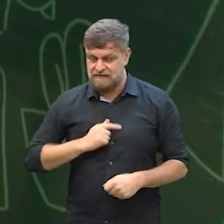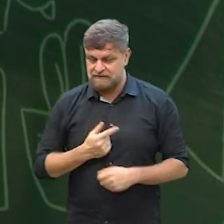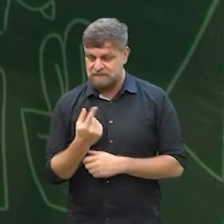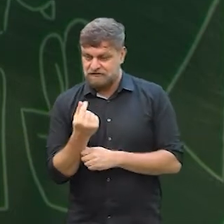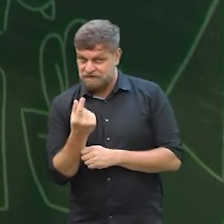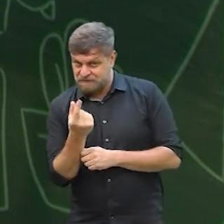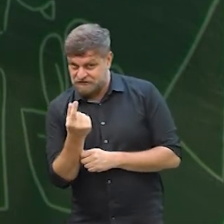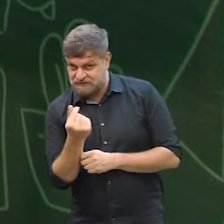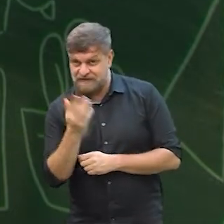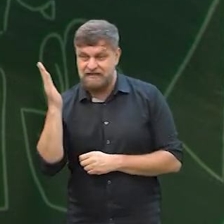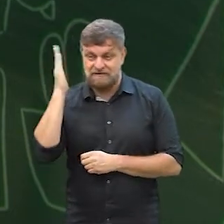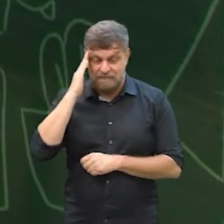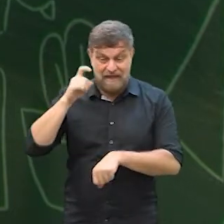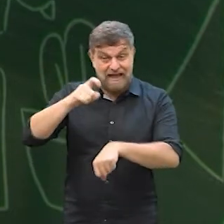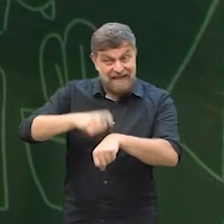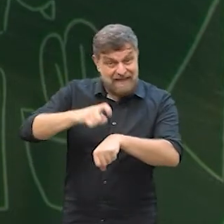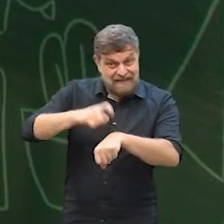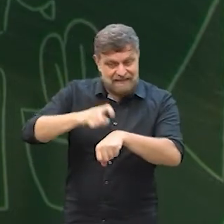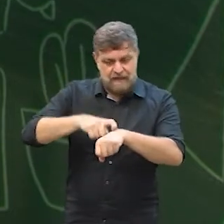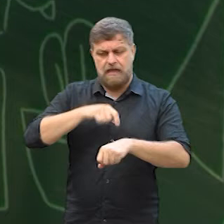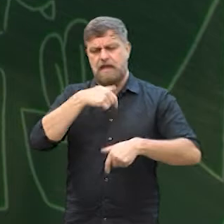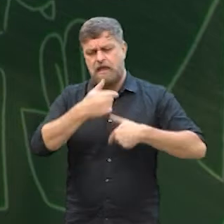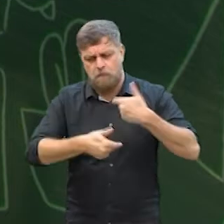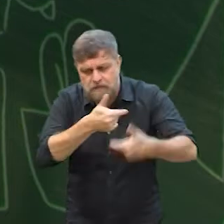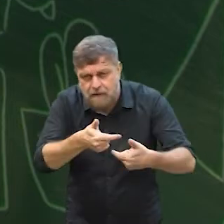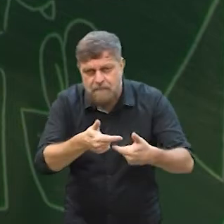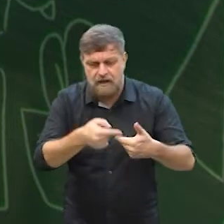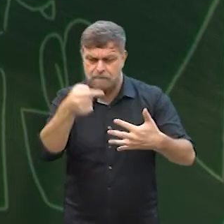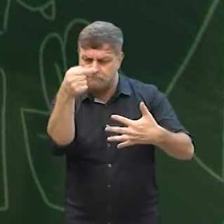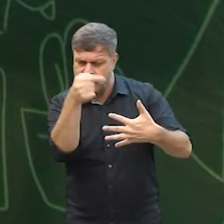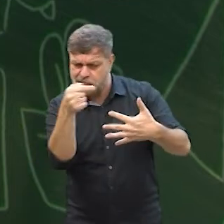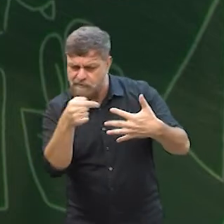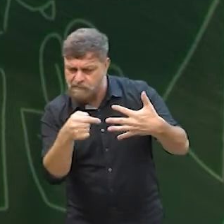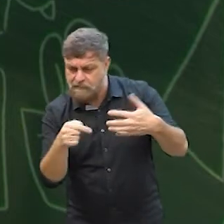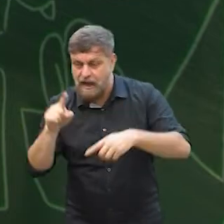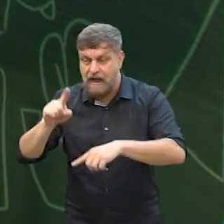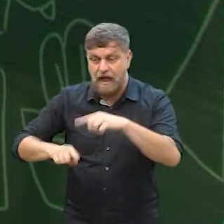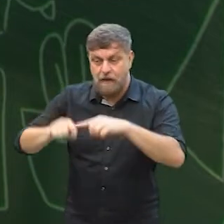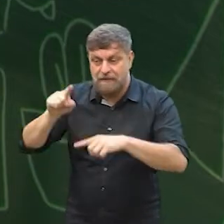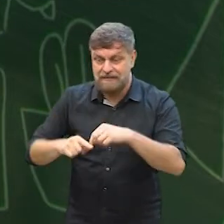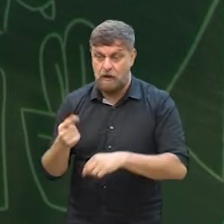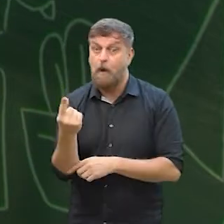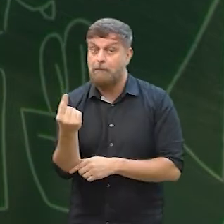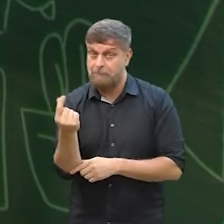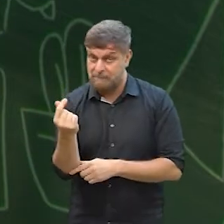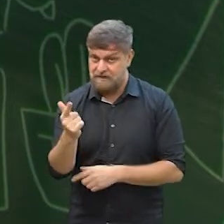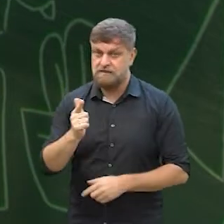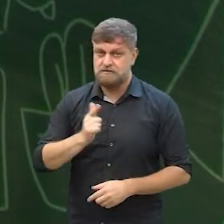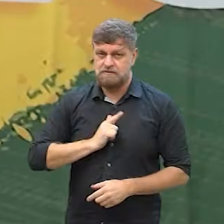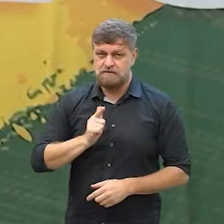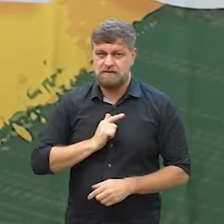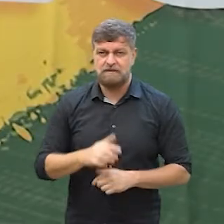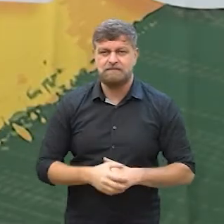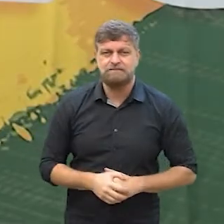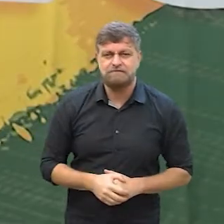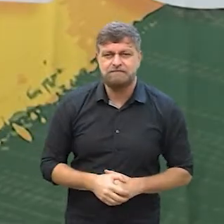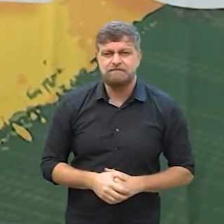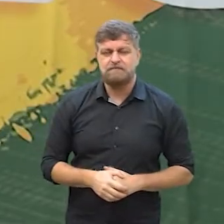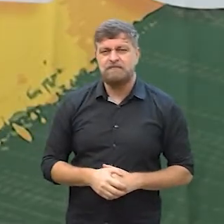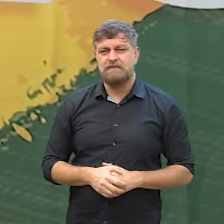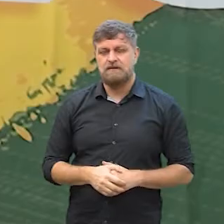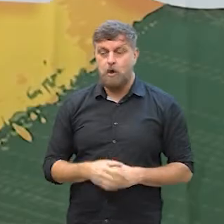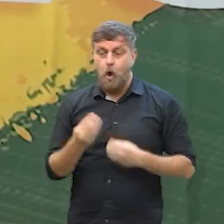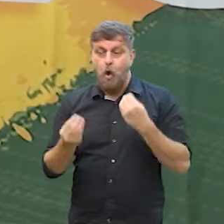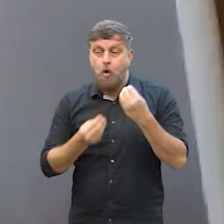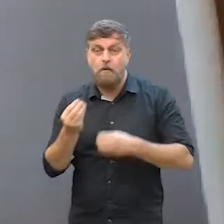fichas. Você vai ter que colocar seu tempo, sua hora de trabalho e os materiais vão custar. Ô, Então, o professor, que a gente pode fazer,